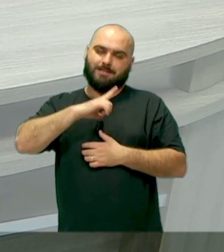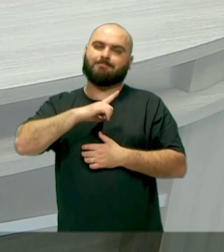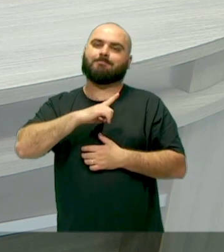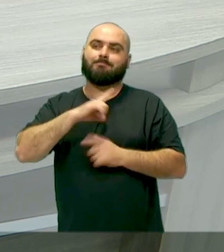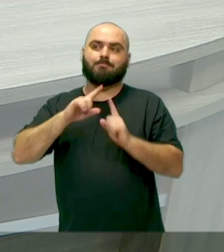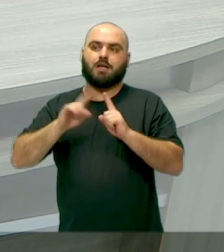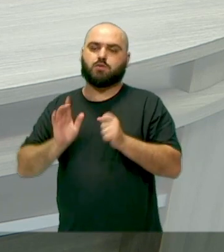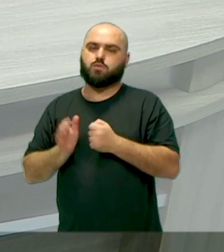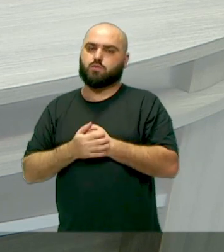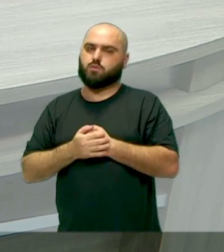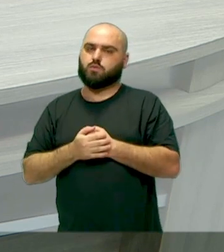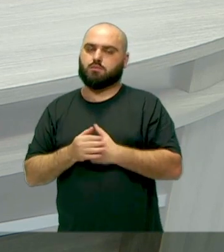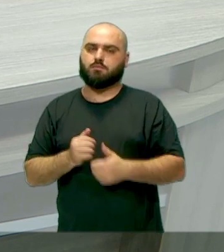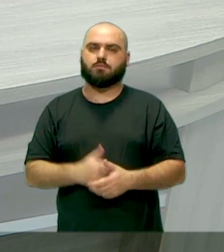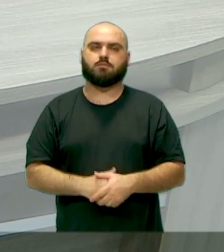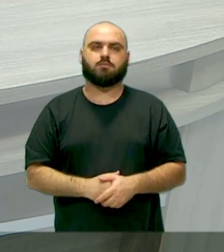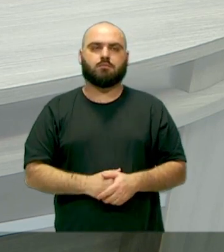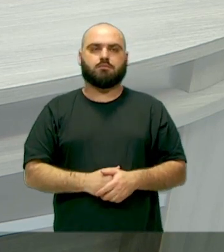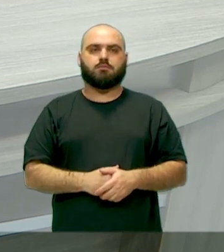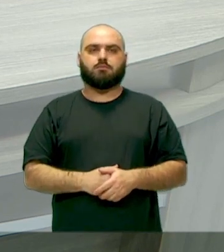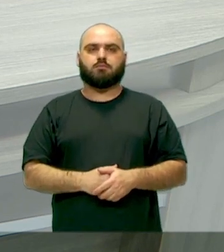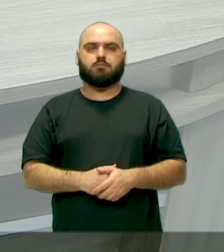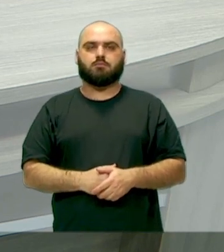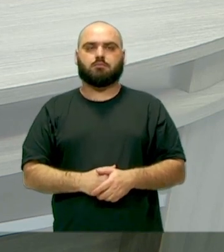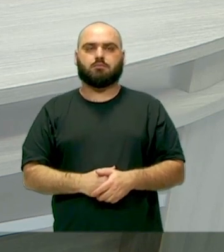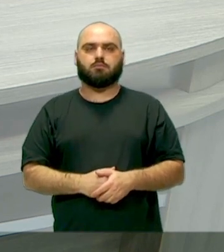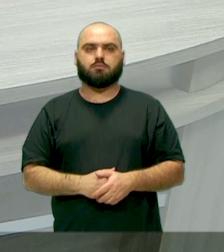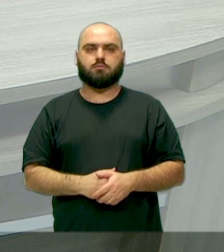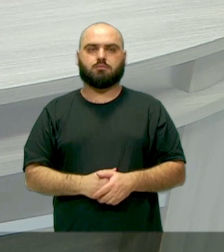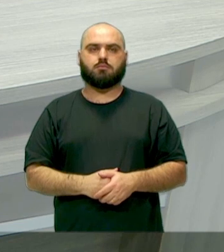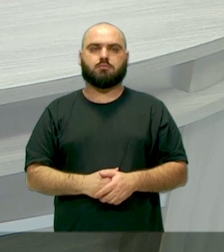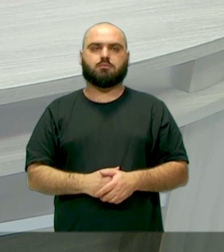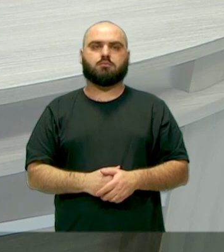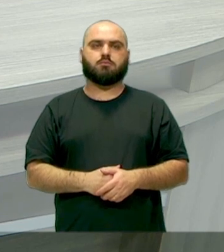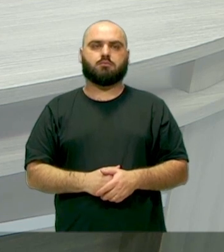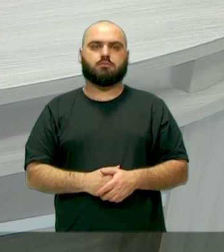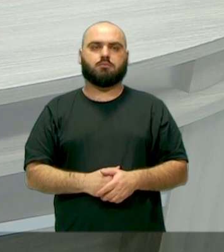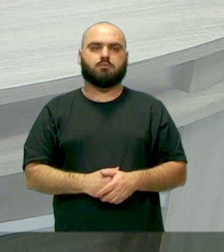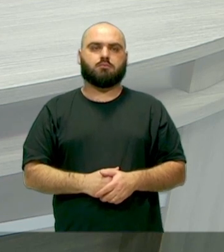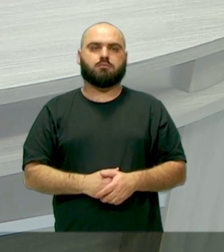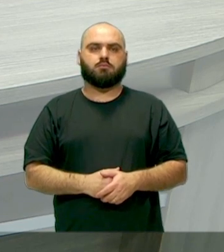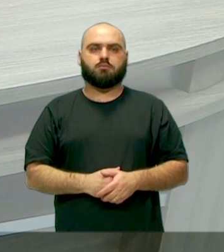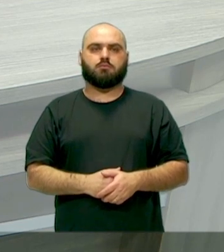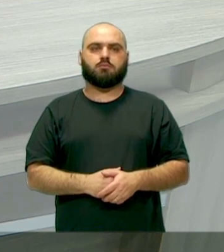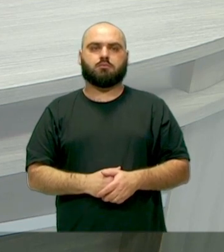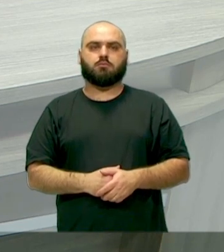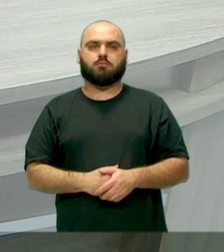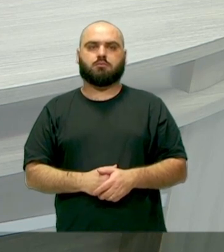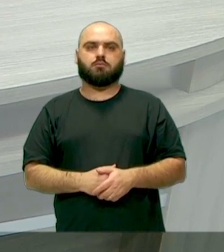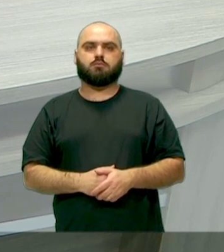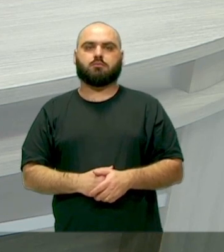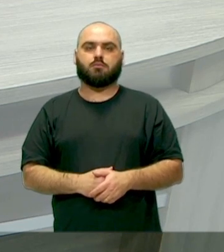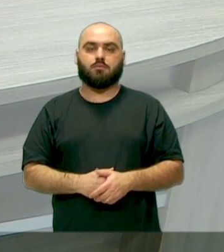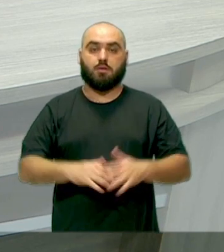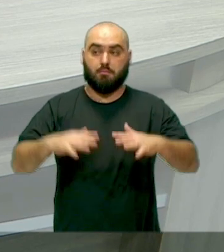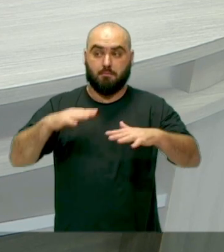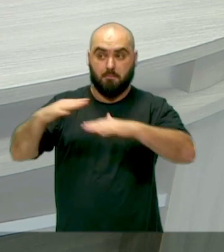E como, bom, é difícil, a gente, né, o movimento